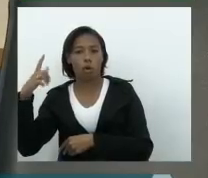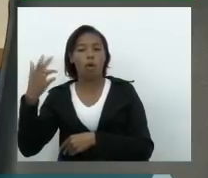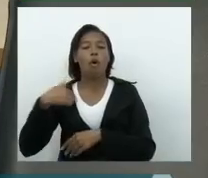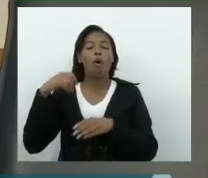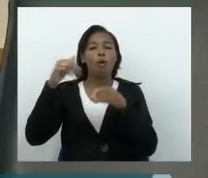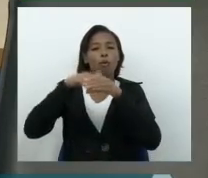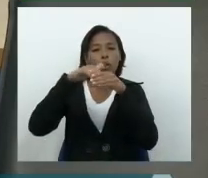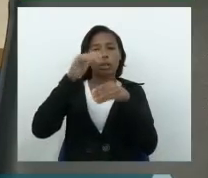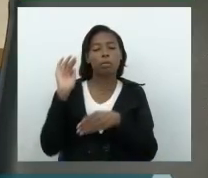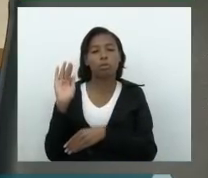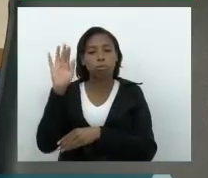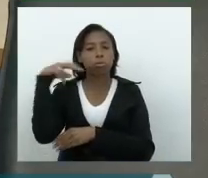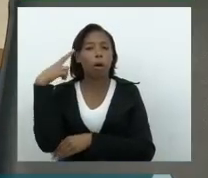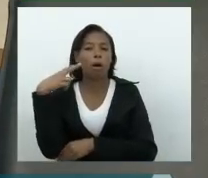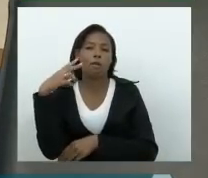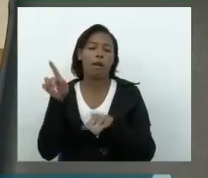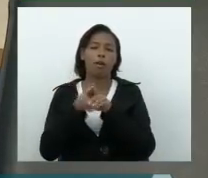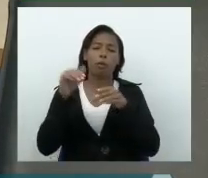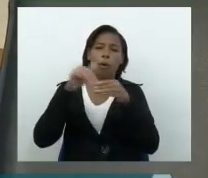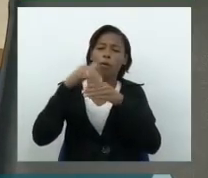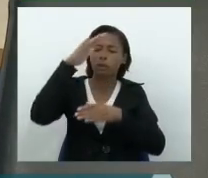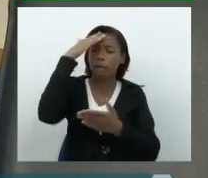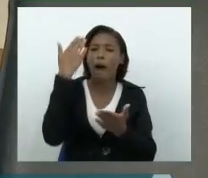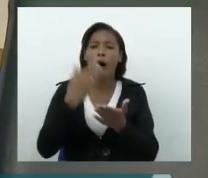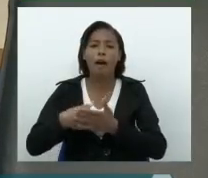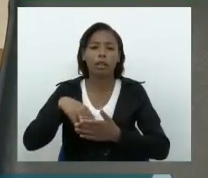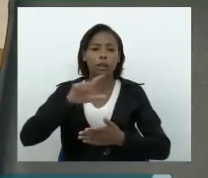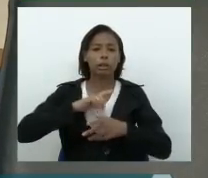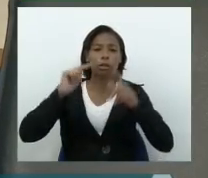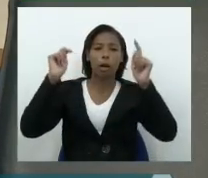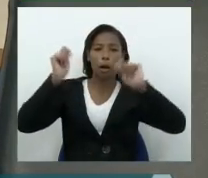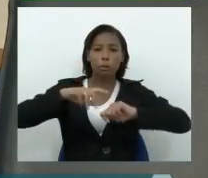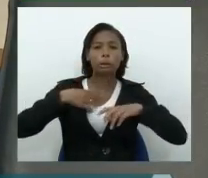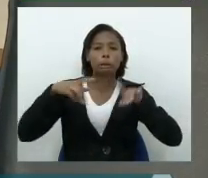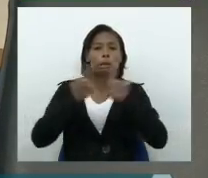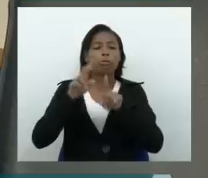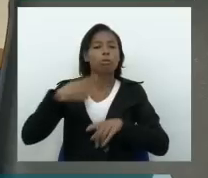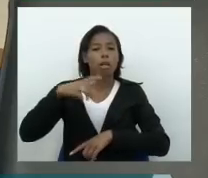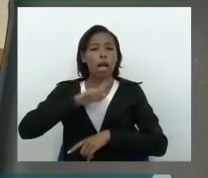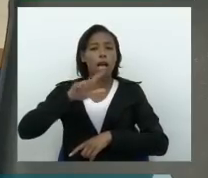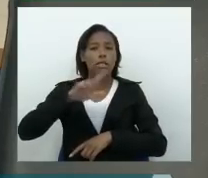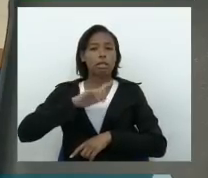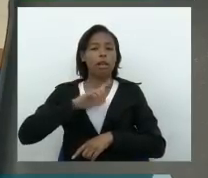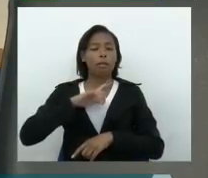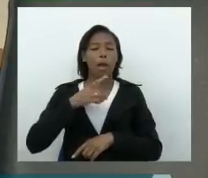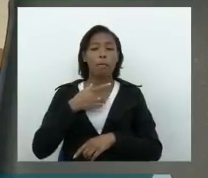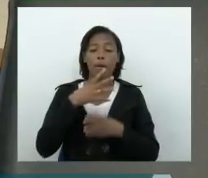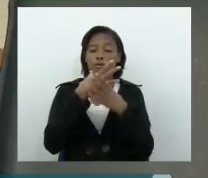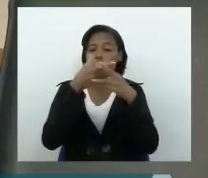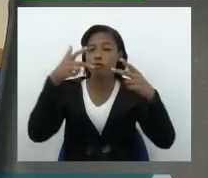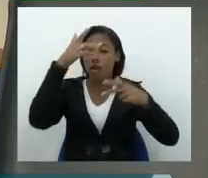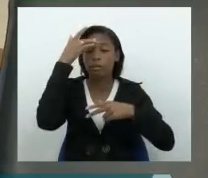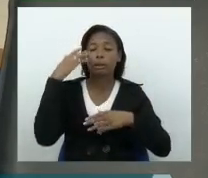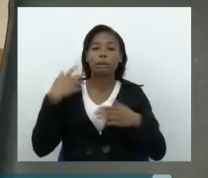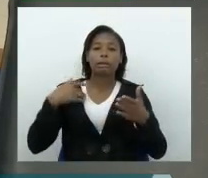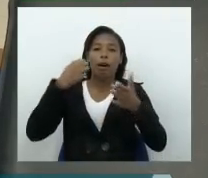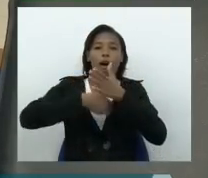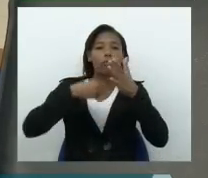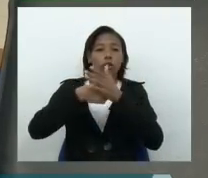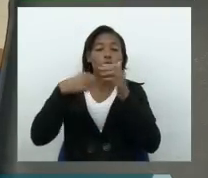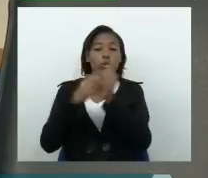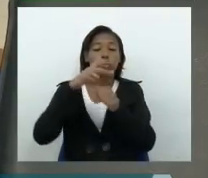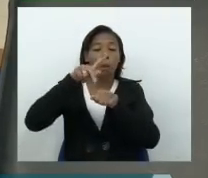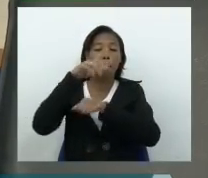candidatos a vereador do PSOL. Acredite na possibilidade de que temos muita gente disposta a lutar por um